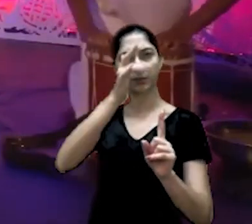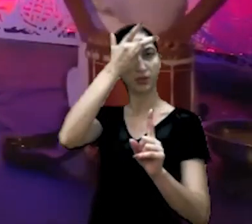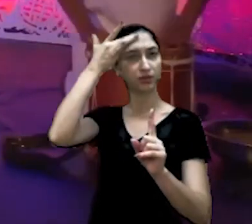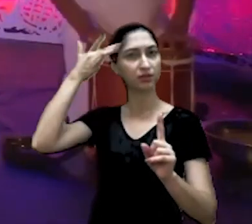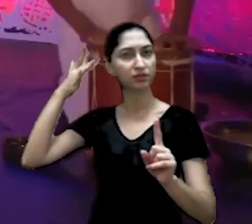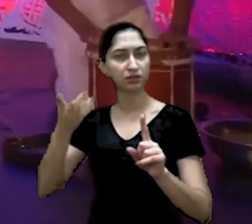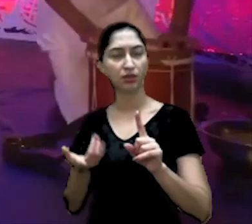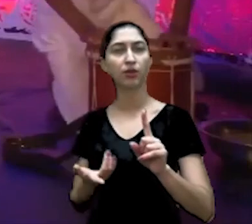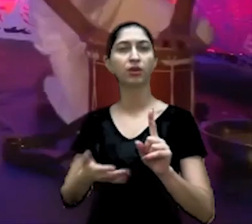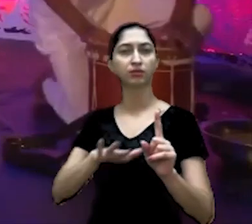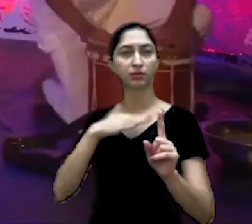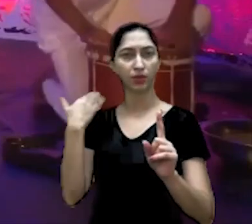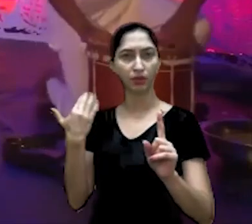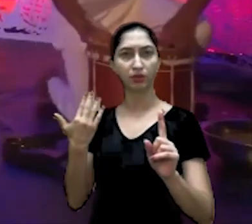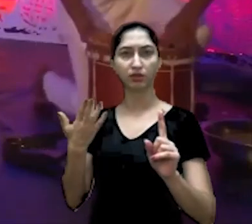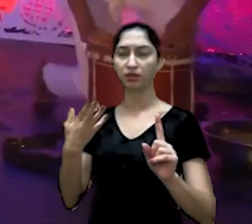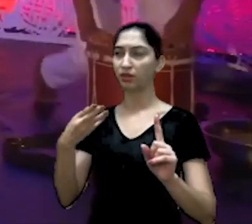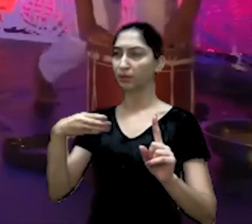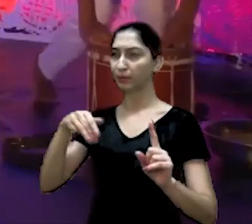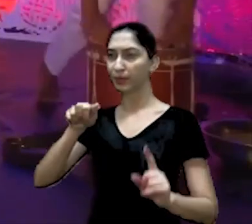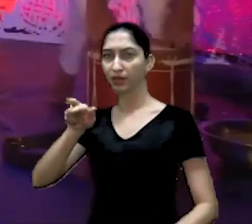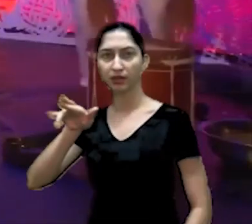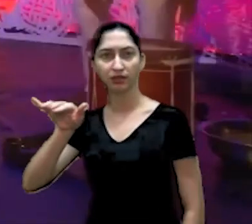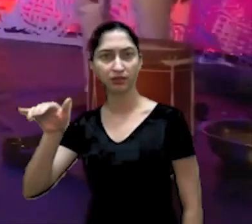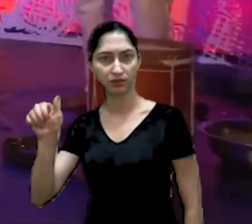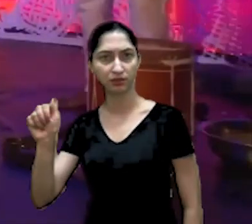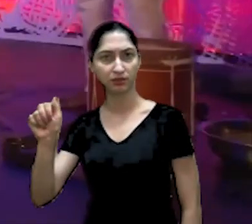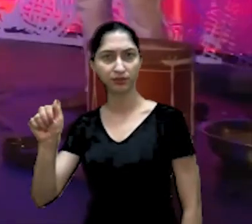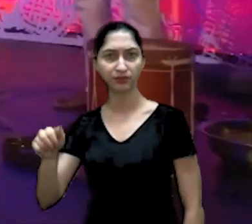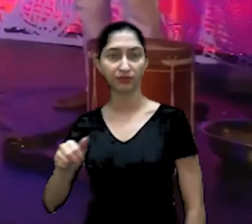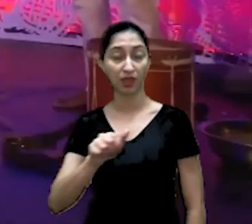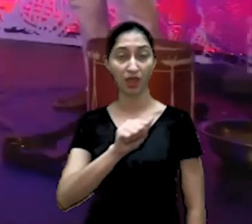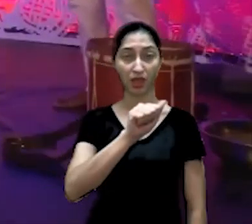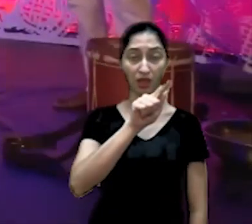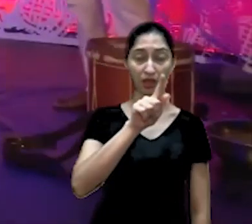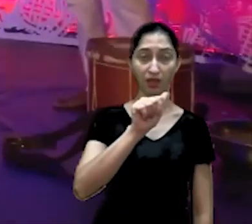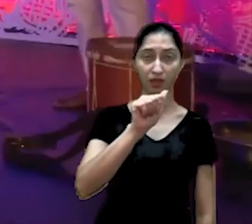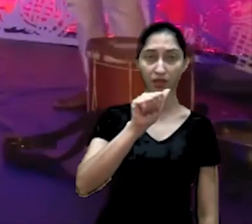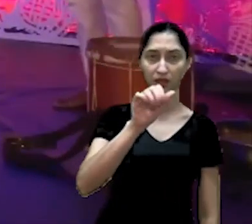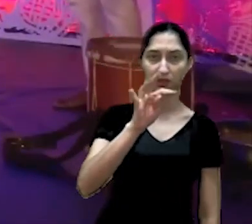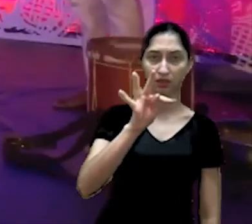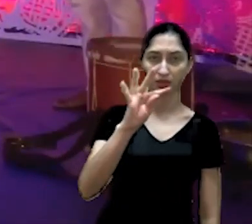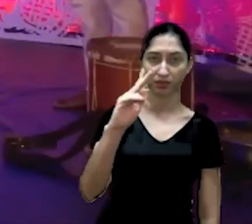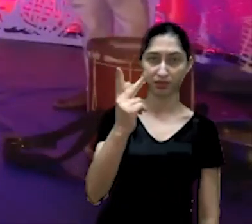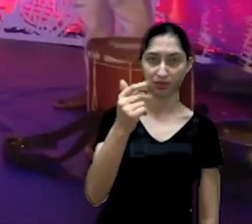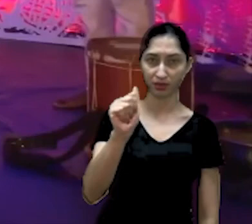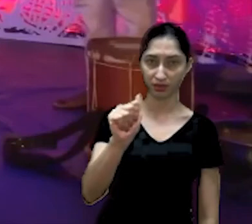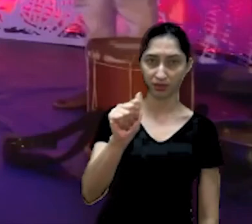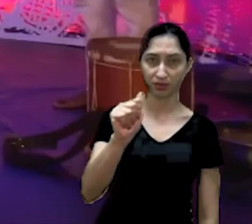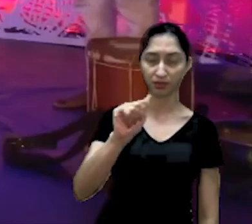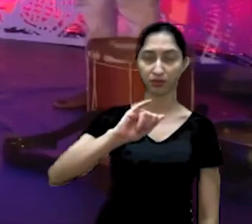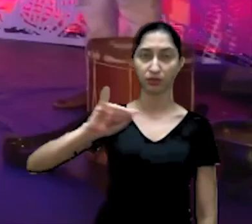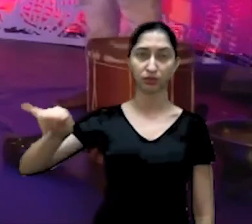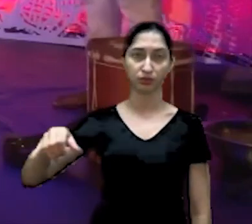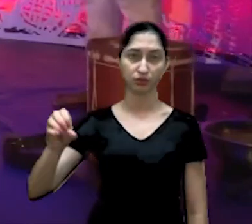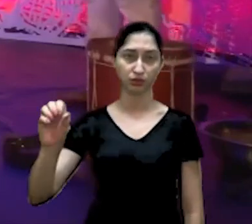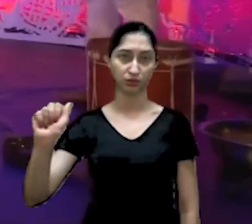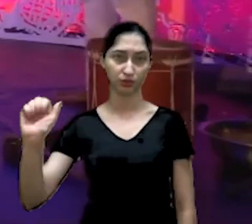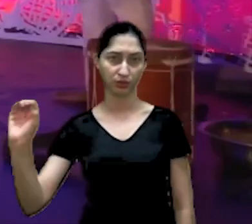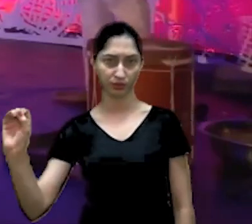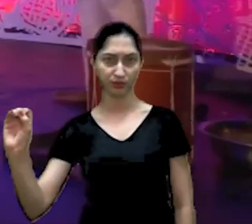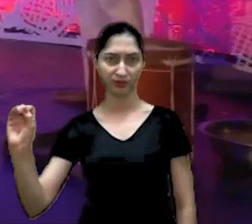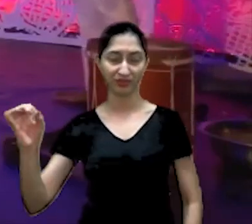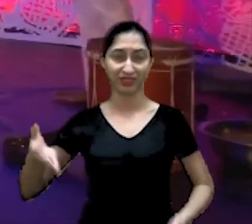um dos nossos cai. Marias. Nascem milhares dos nossos cada vez que um dos nossos cai. João Paulo.